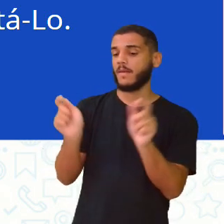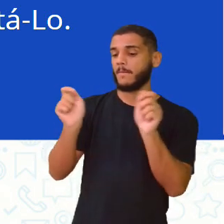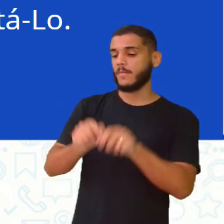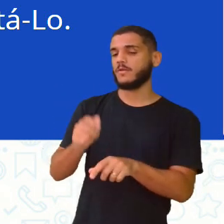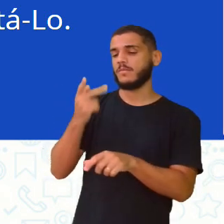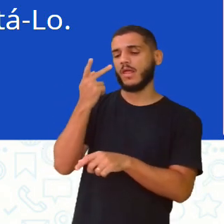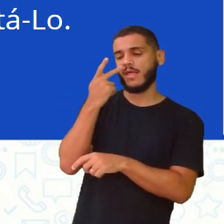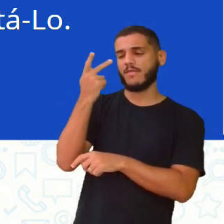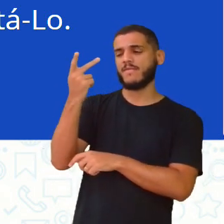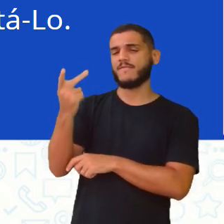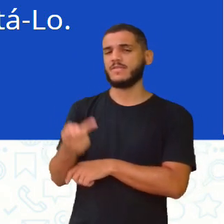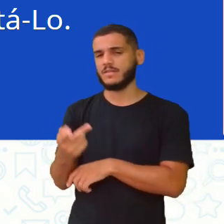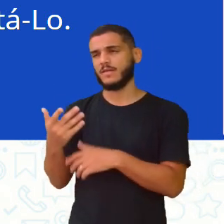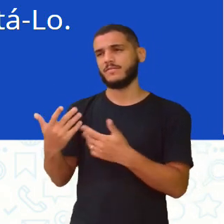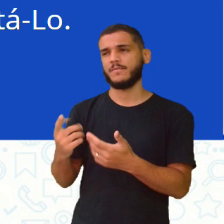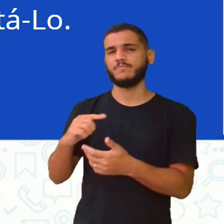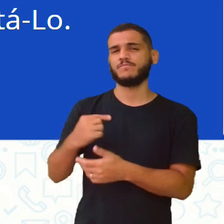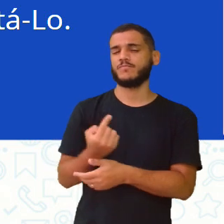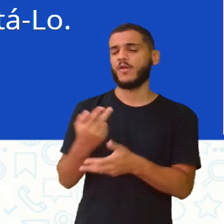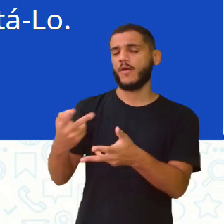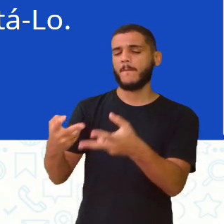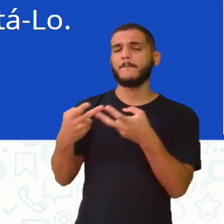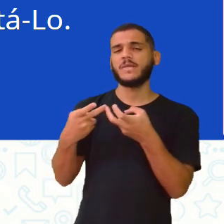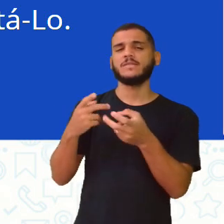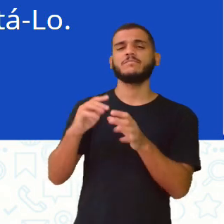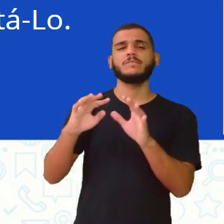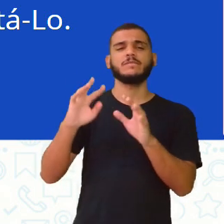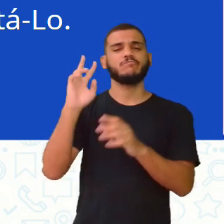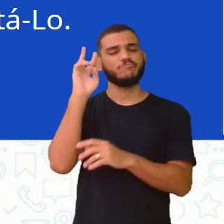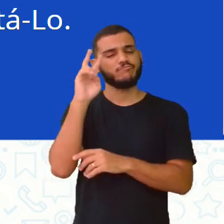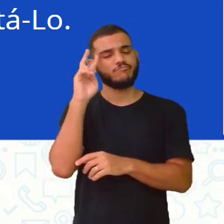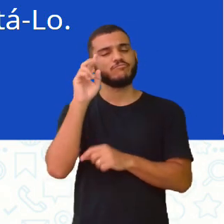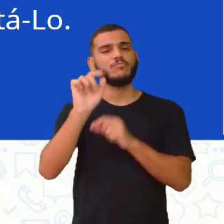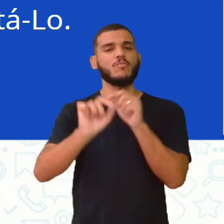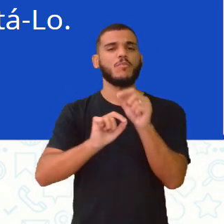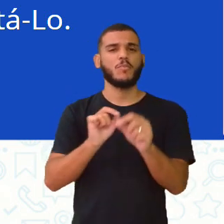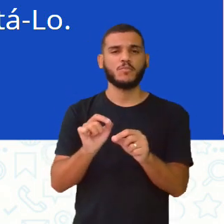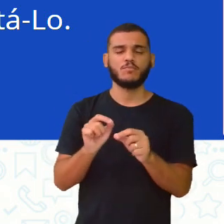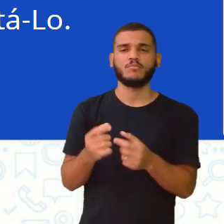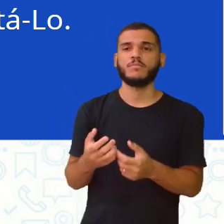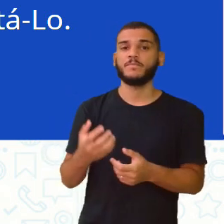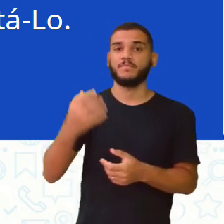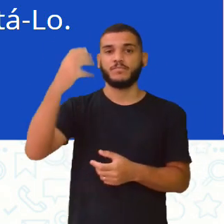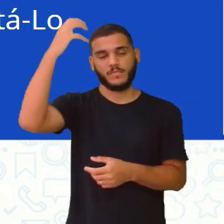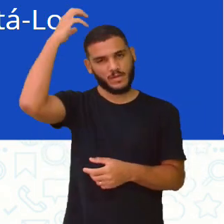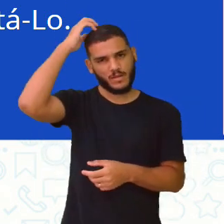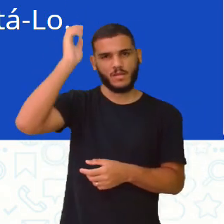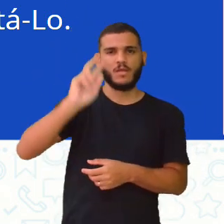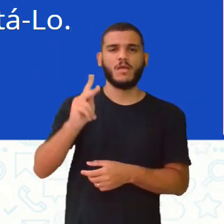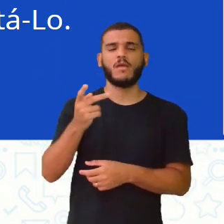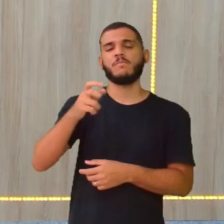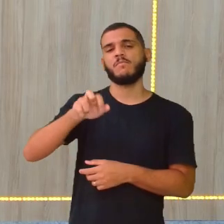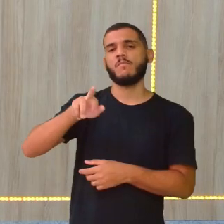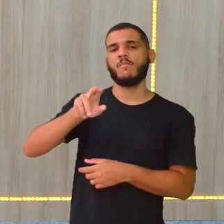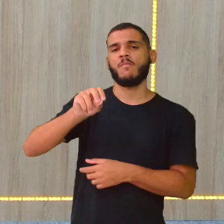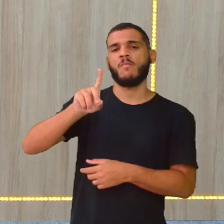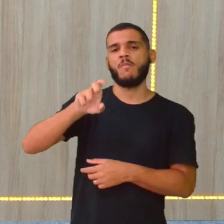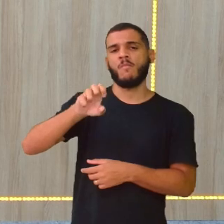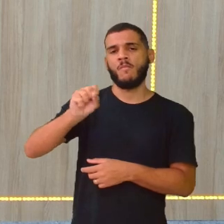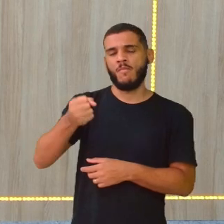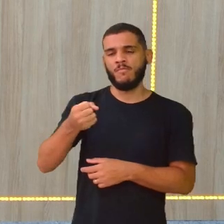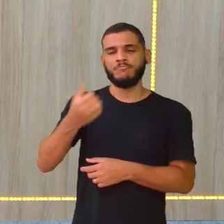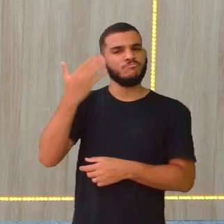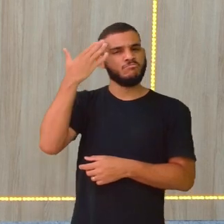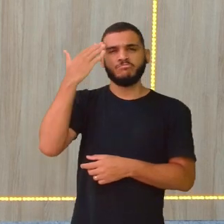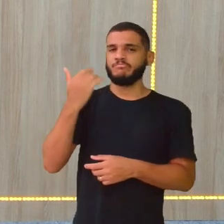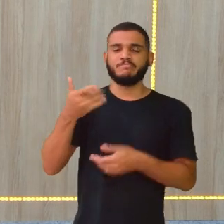visitá-lo. Então, percebemos aqui na história, não é? Que não é o rei Herodes, ele não sabia que estaria